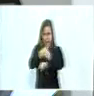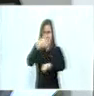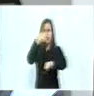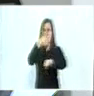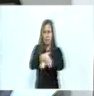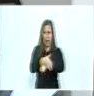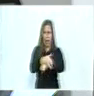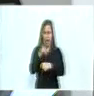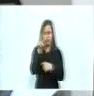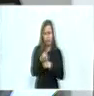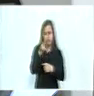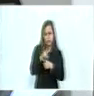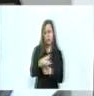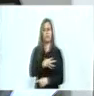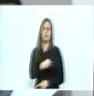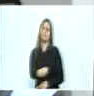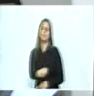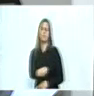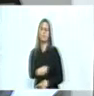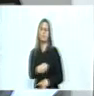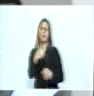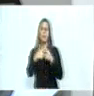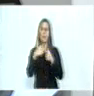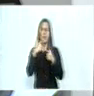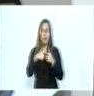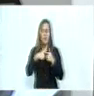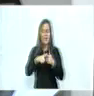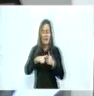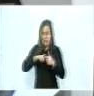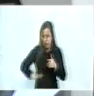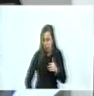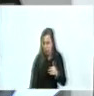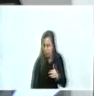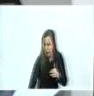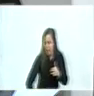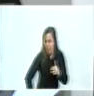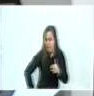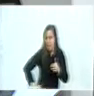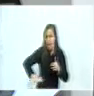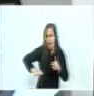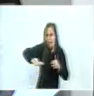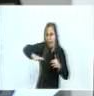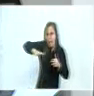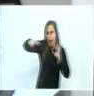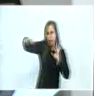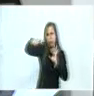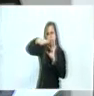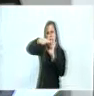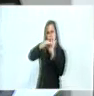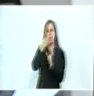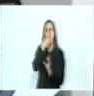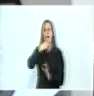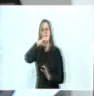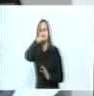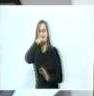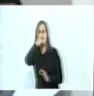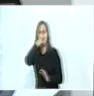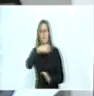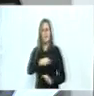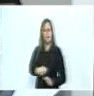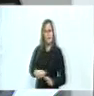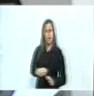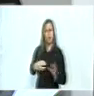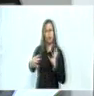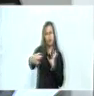ativa do cuidado dos seus filhos, criando desde cedo laços fortes entre pai e filho, pois se sabe